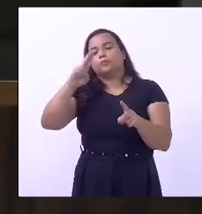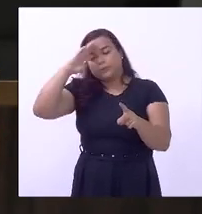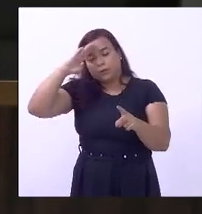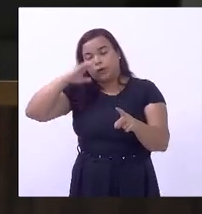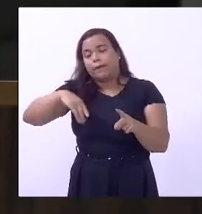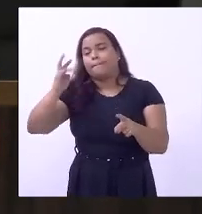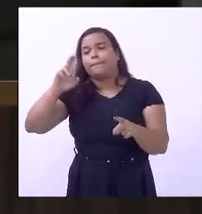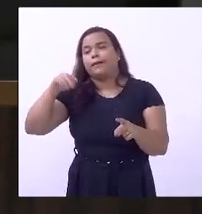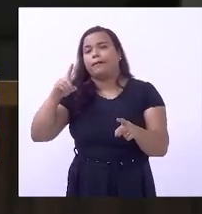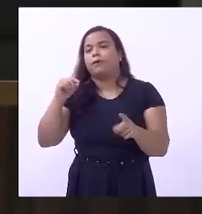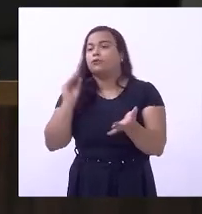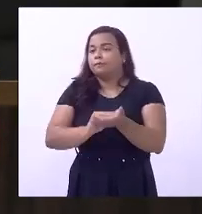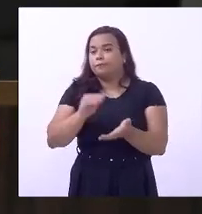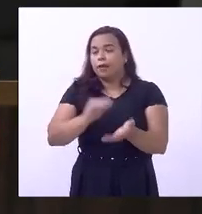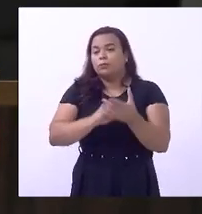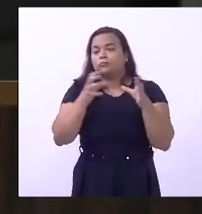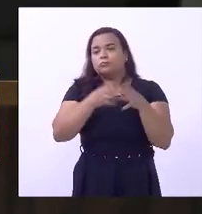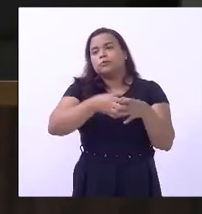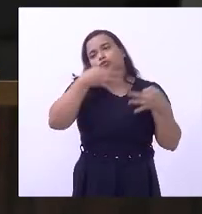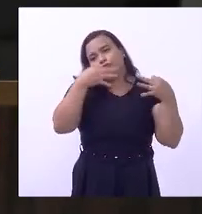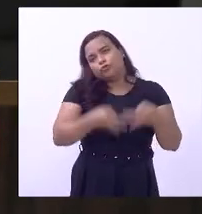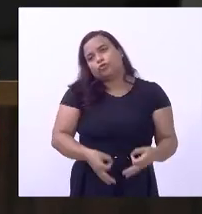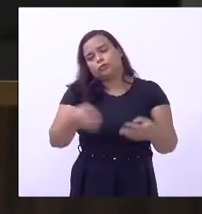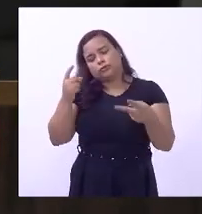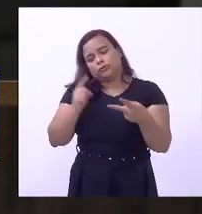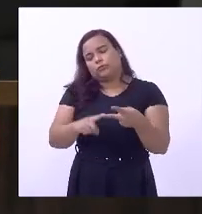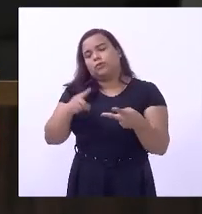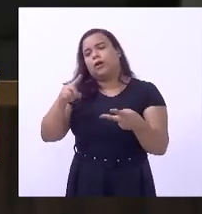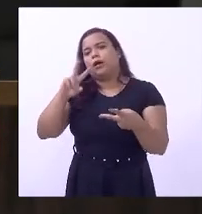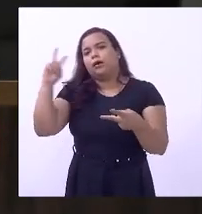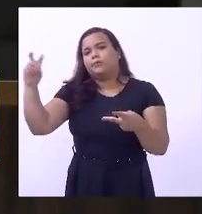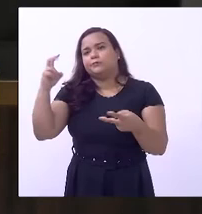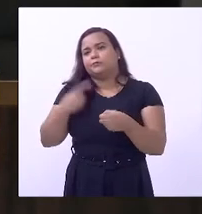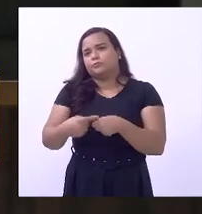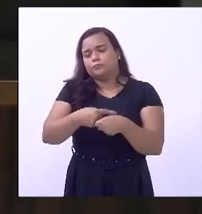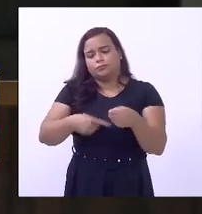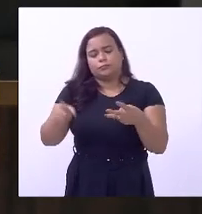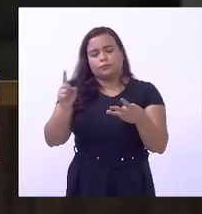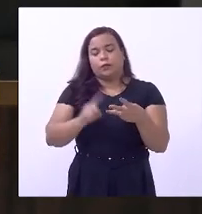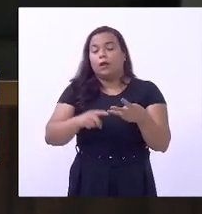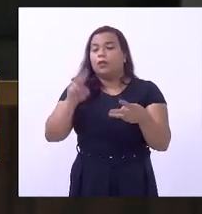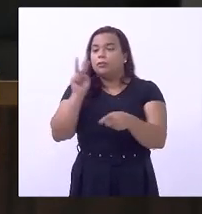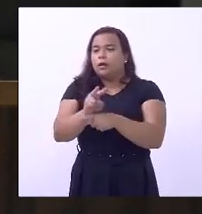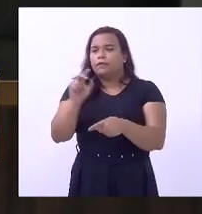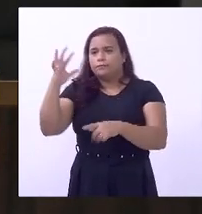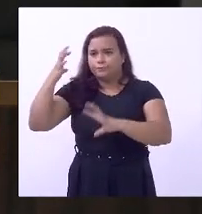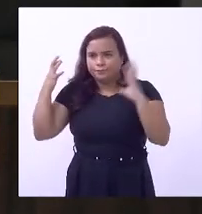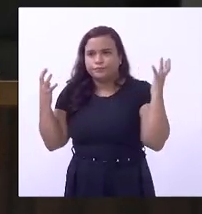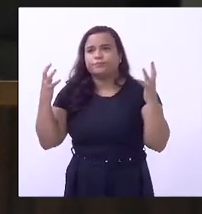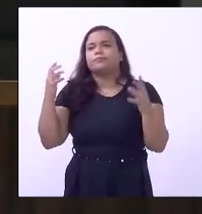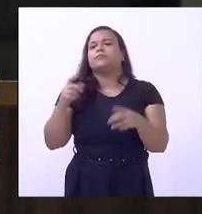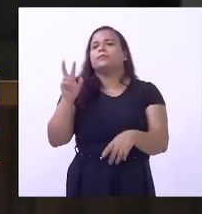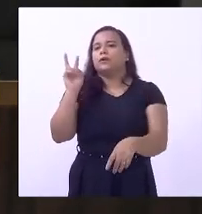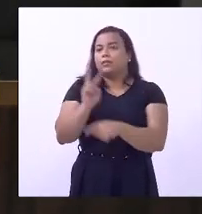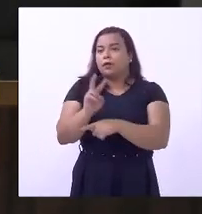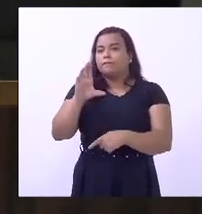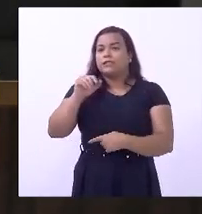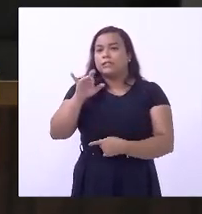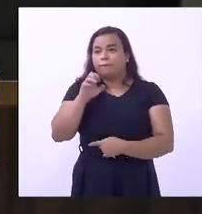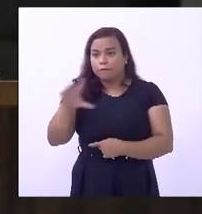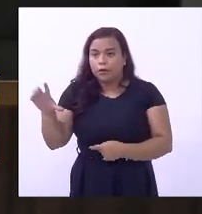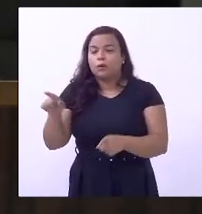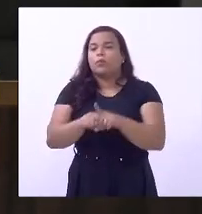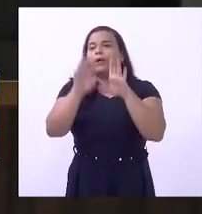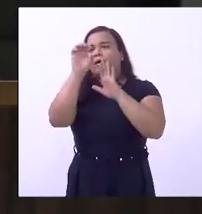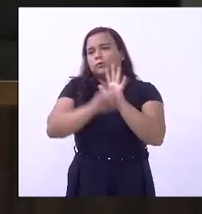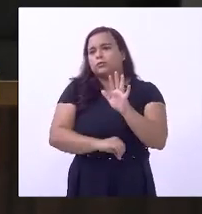pareceres das Comissões de Constituição e Justiça, de Assuntos Municipais, Defesa do Meio Ambiente, Defesa Civil e Orçamento. Para emitir parecer pela Comissão de